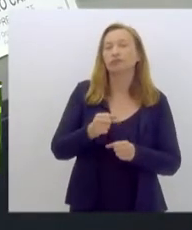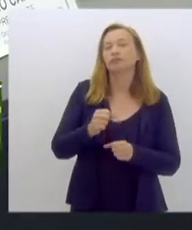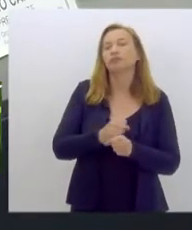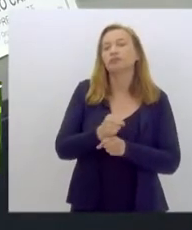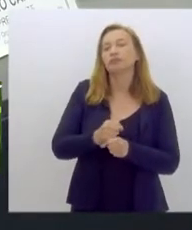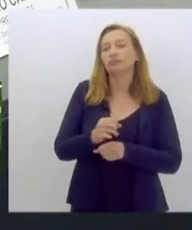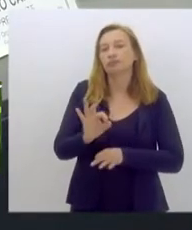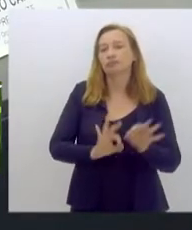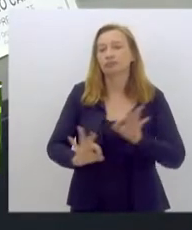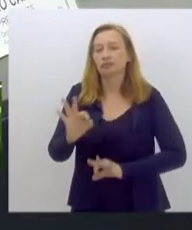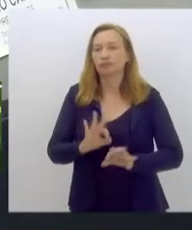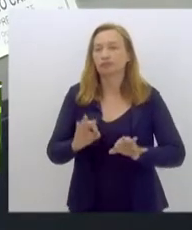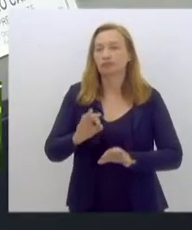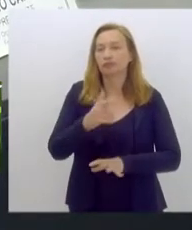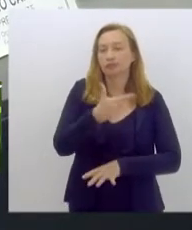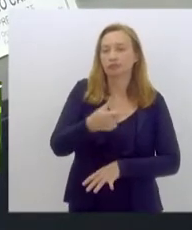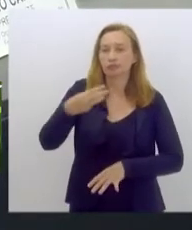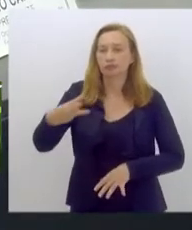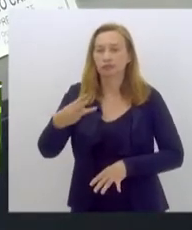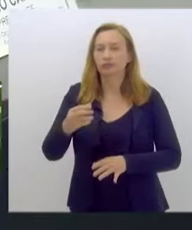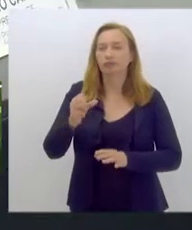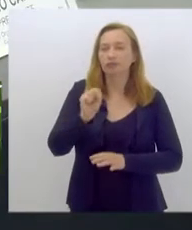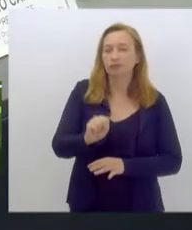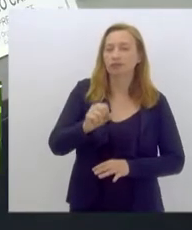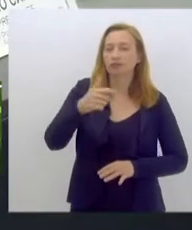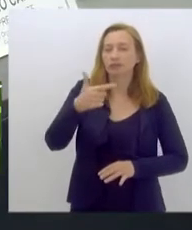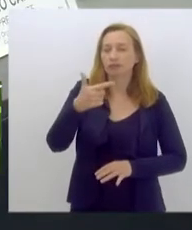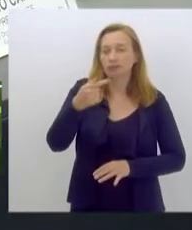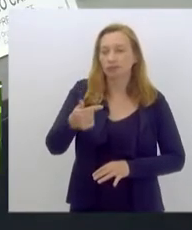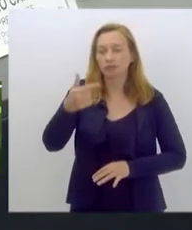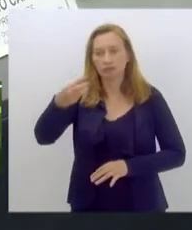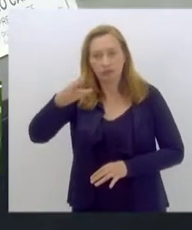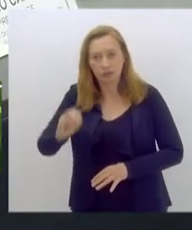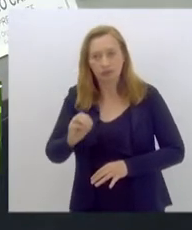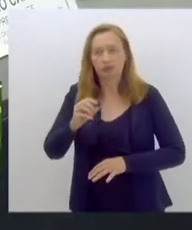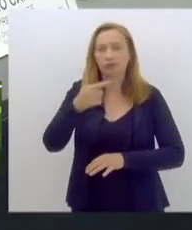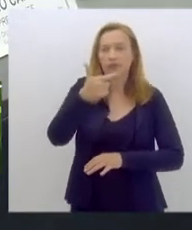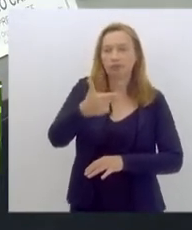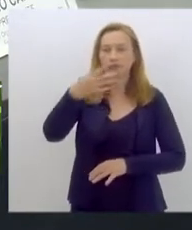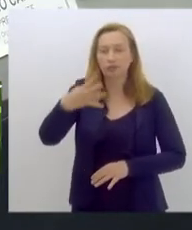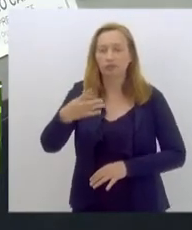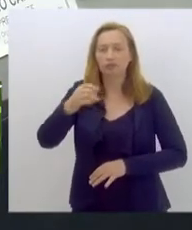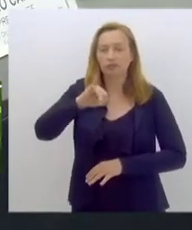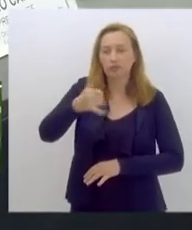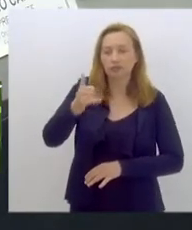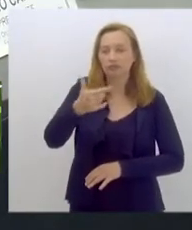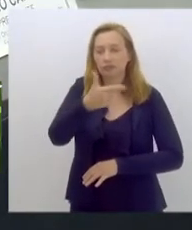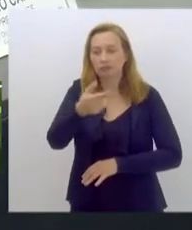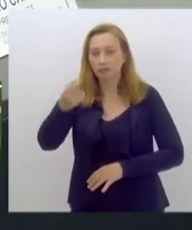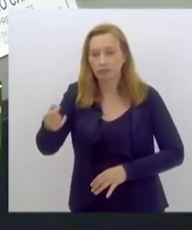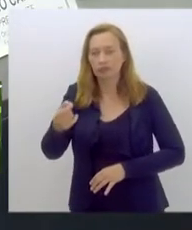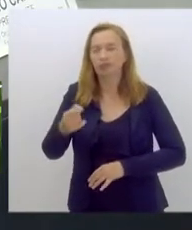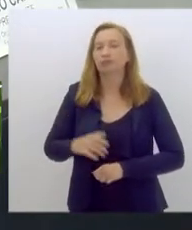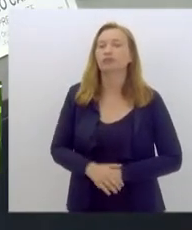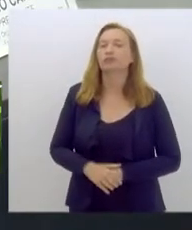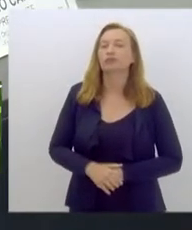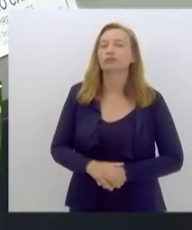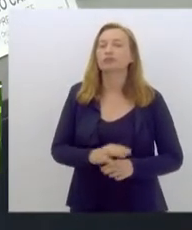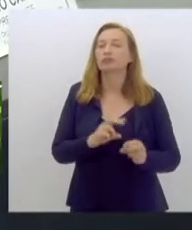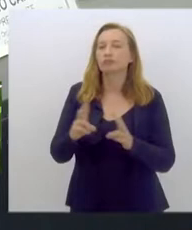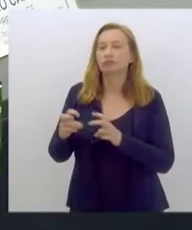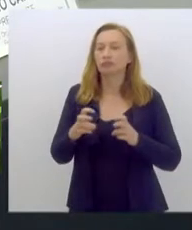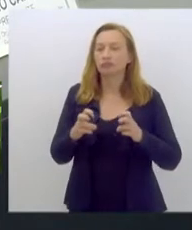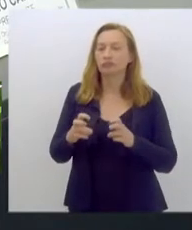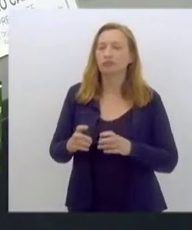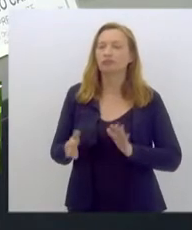2020-2023, instituído pela Lei 8.730, de 24 de janeiro de 2020. Observa-se no